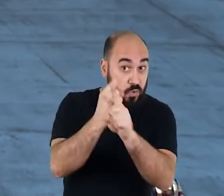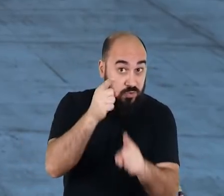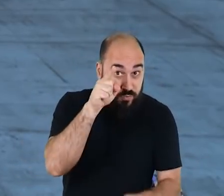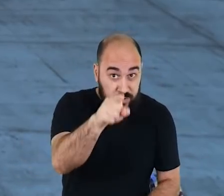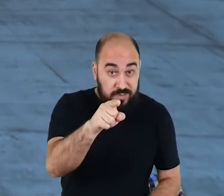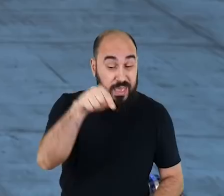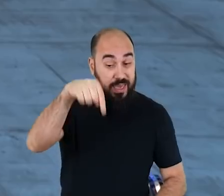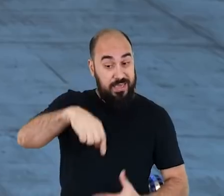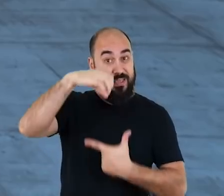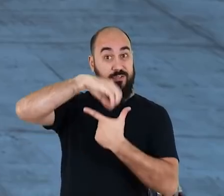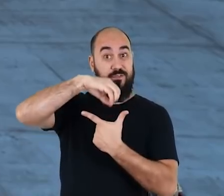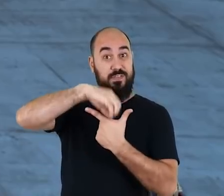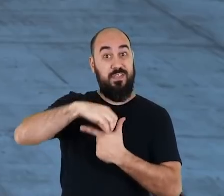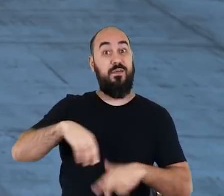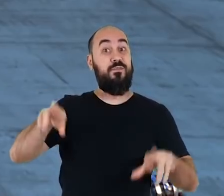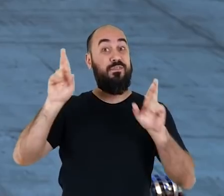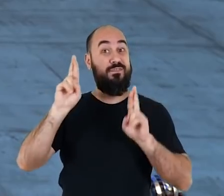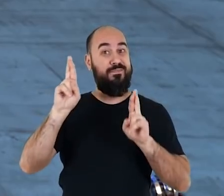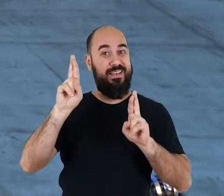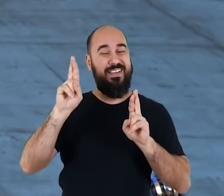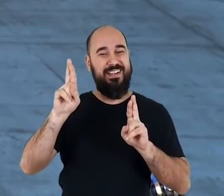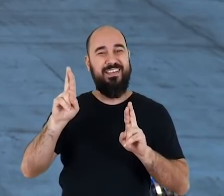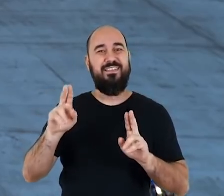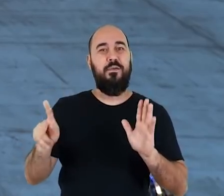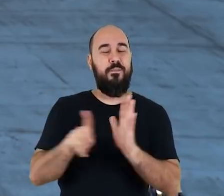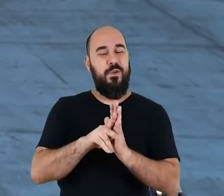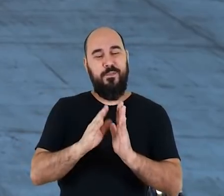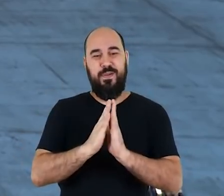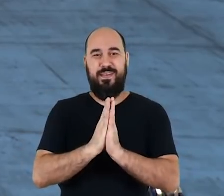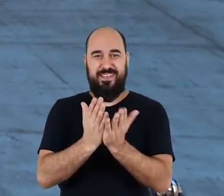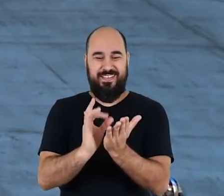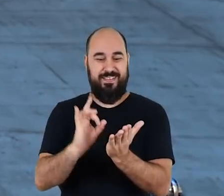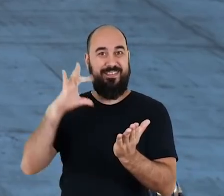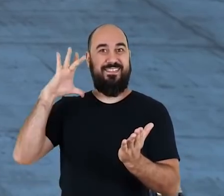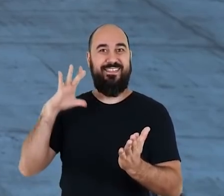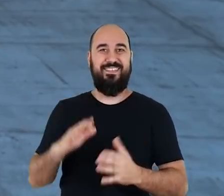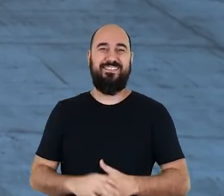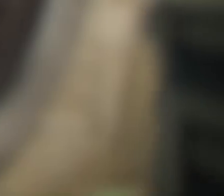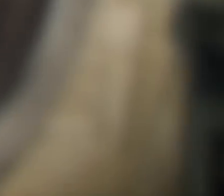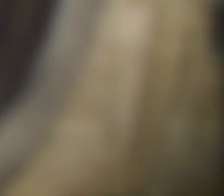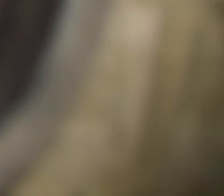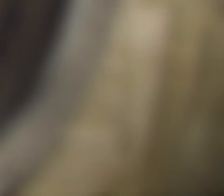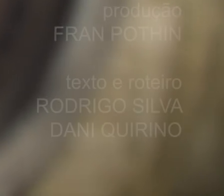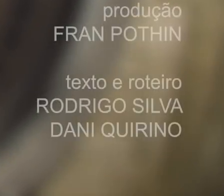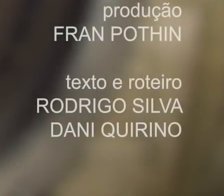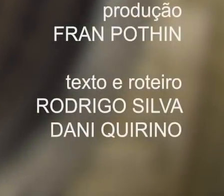Tempo, que é o canal da Esperança, o canal do Evidências. Um abraço e até lá!